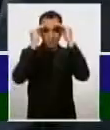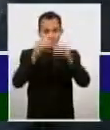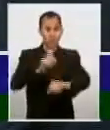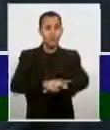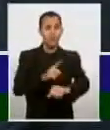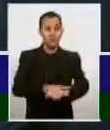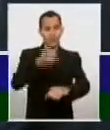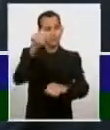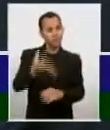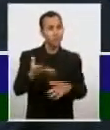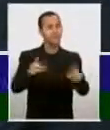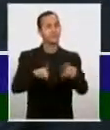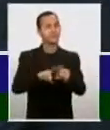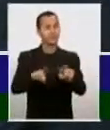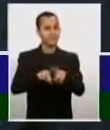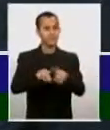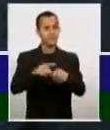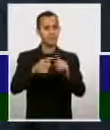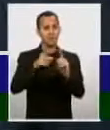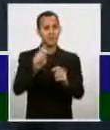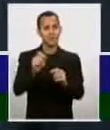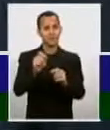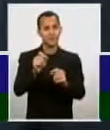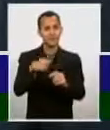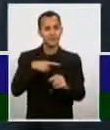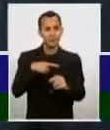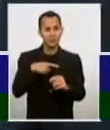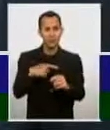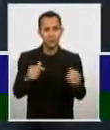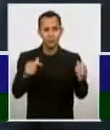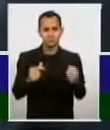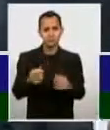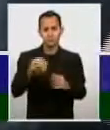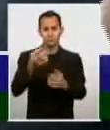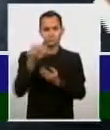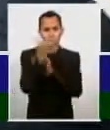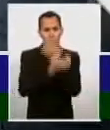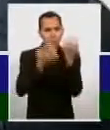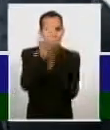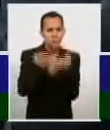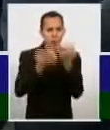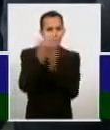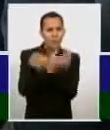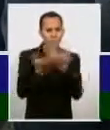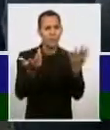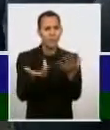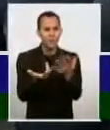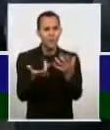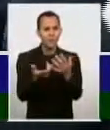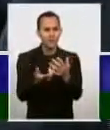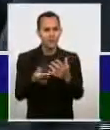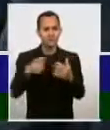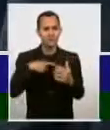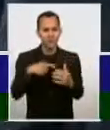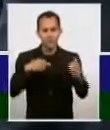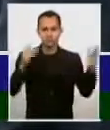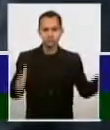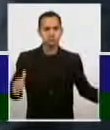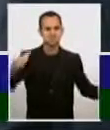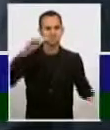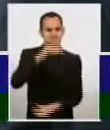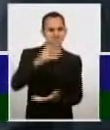silêncio da madrugada. Agora, entrar com um aparelho de som grande dentro a famosa macaca, a